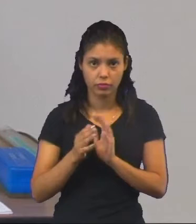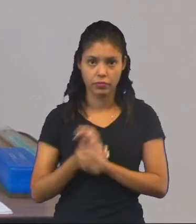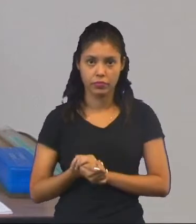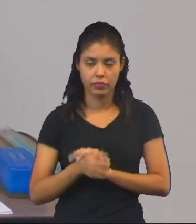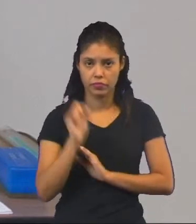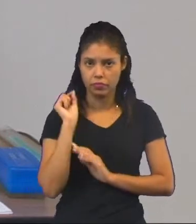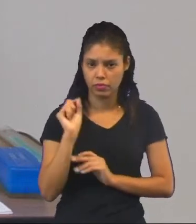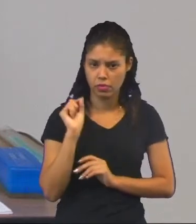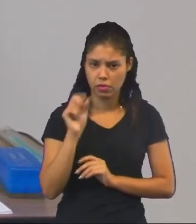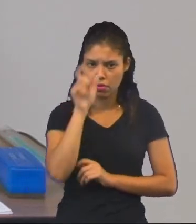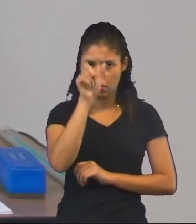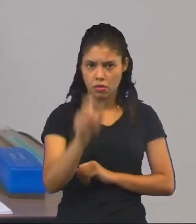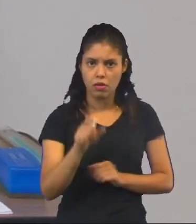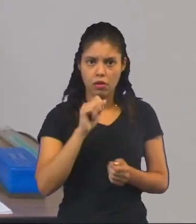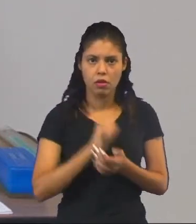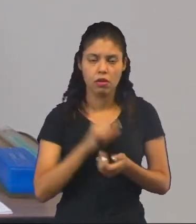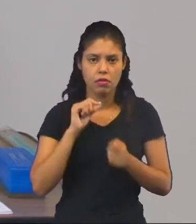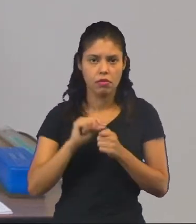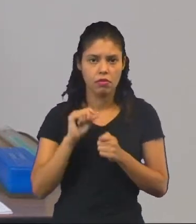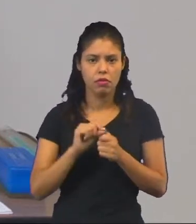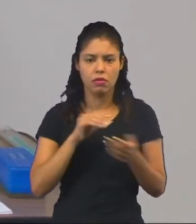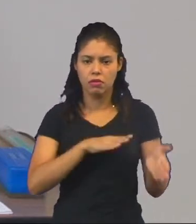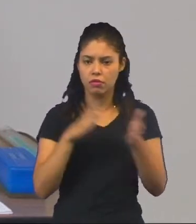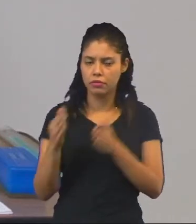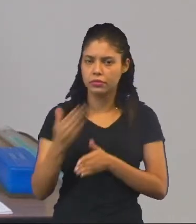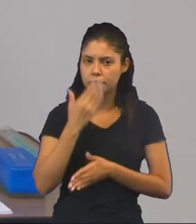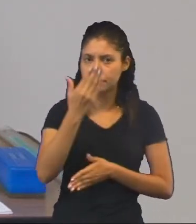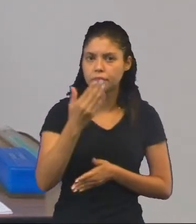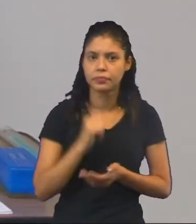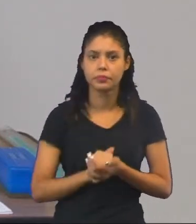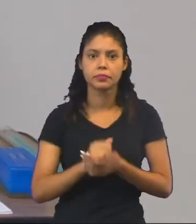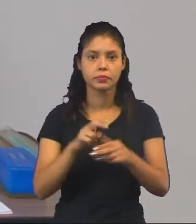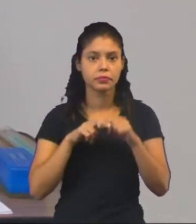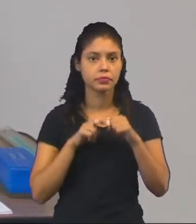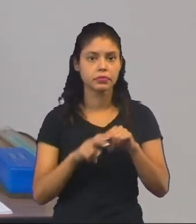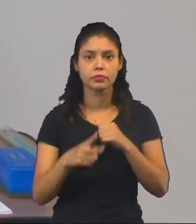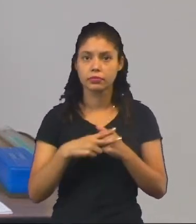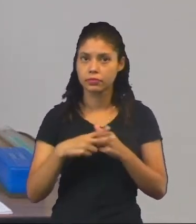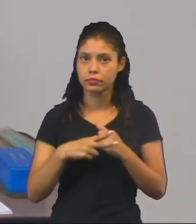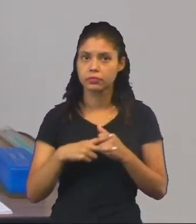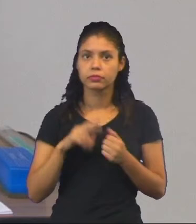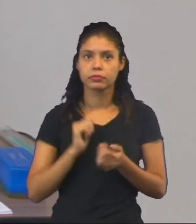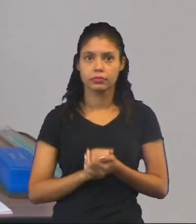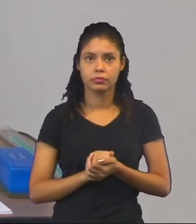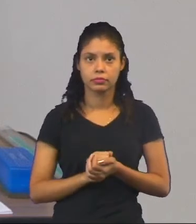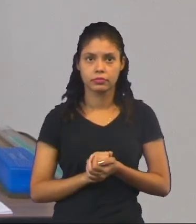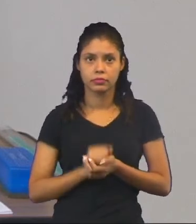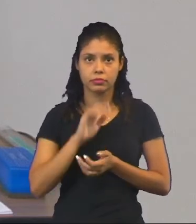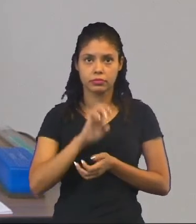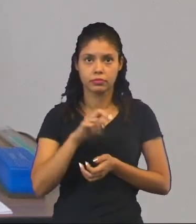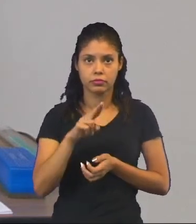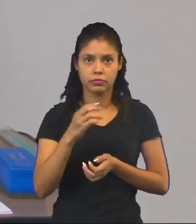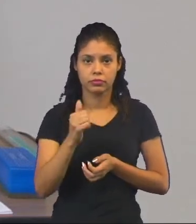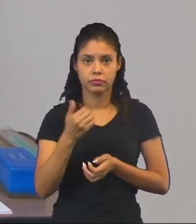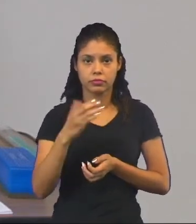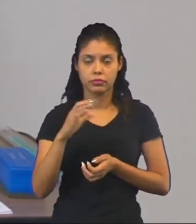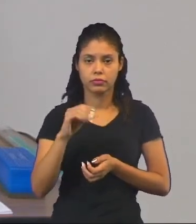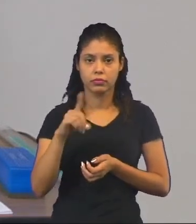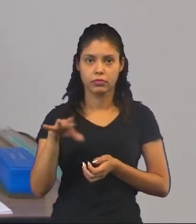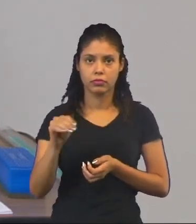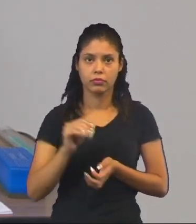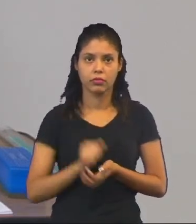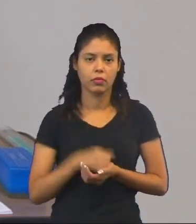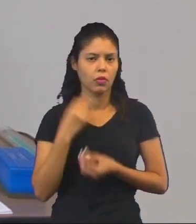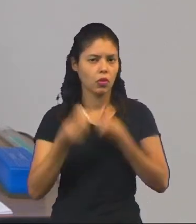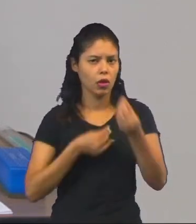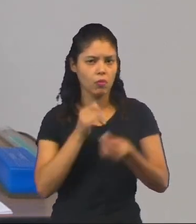que o personagem ele vai fazer em seguida. Por isso que esses verbos a gente está chamando de verbo de enunciação. Como o exemplo